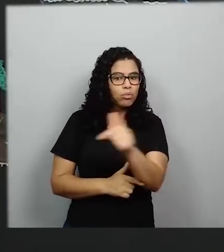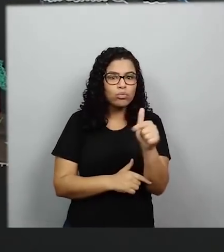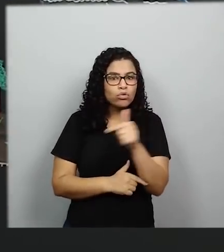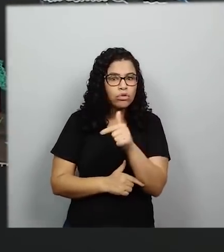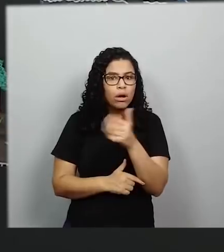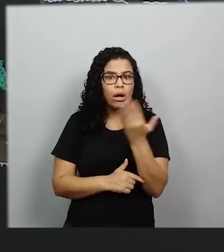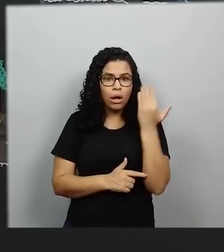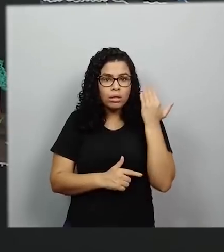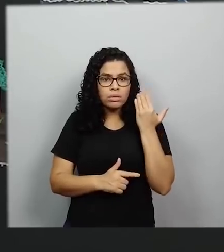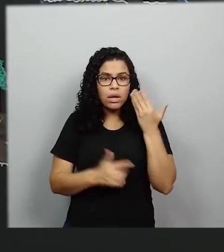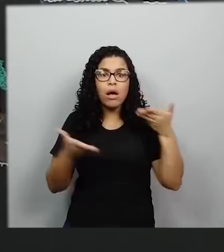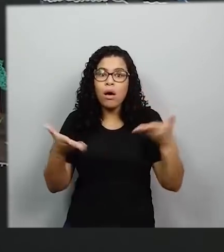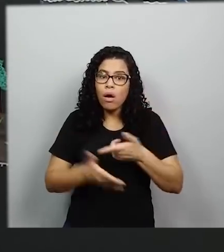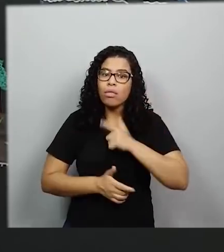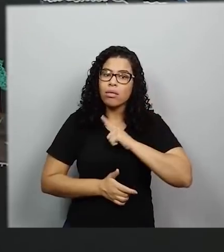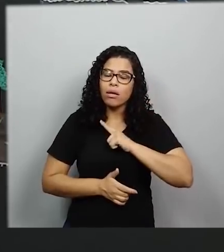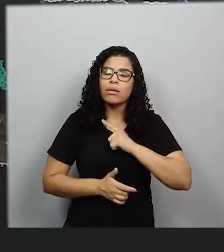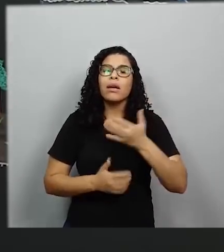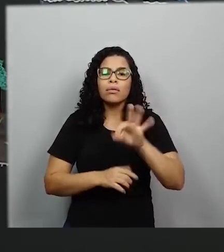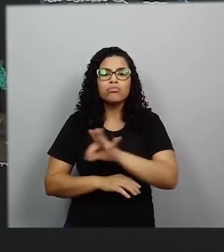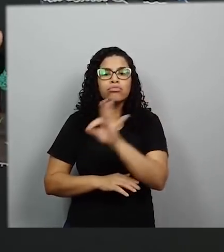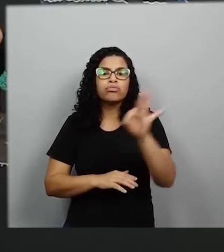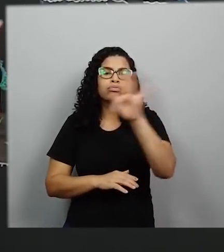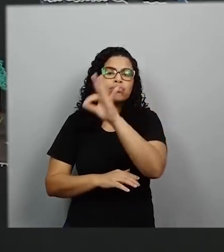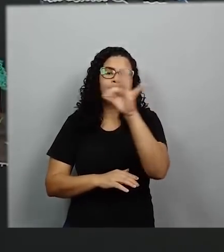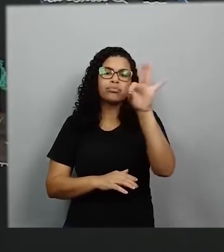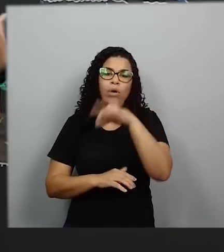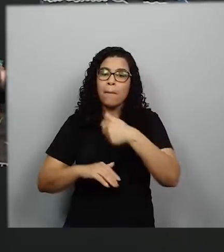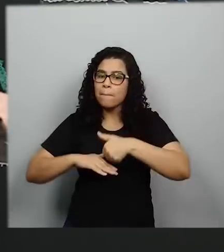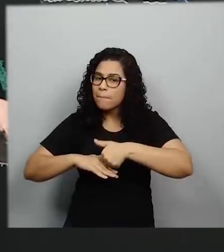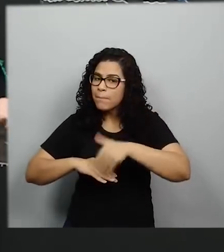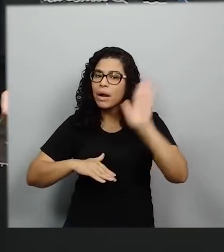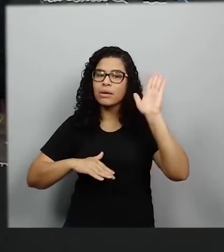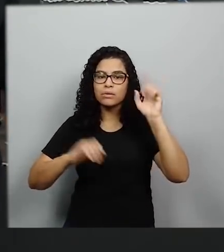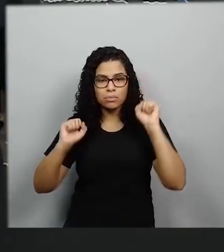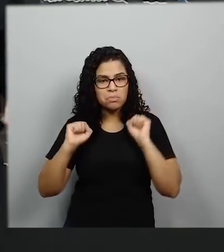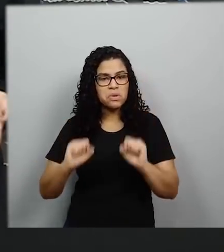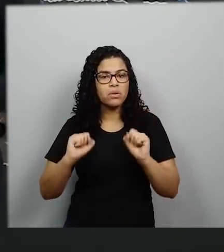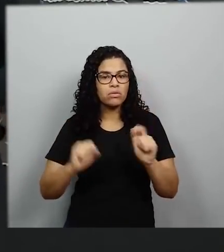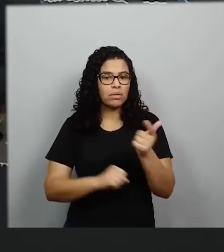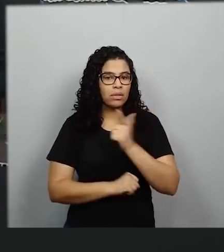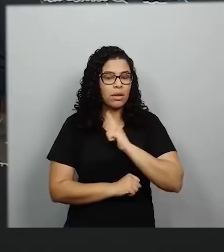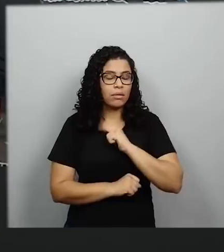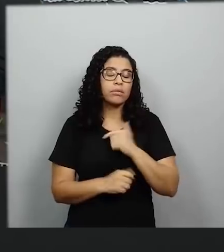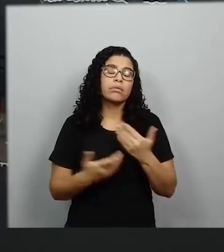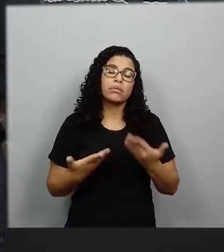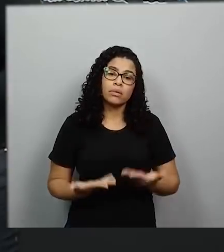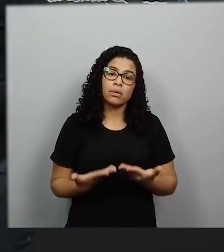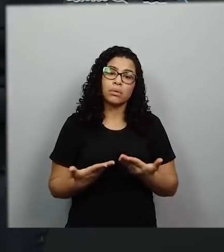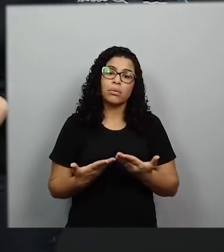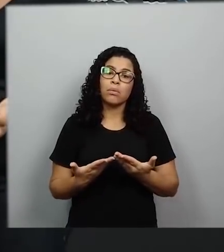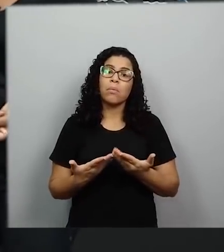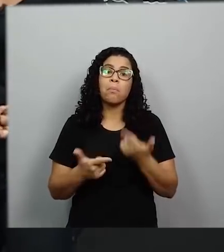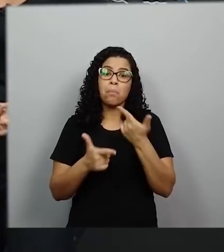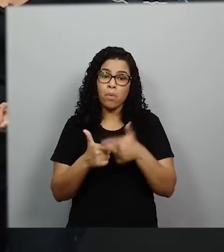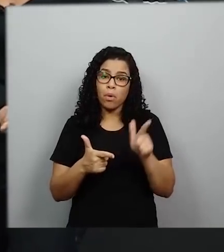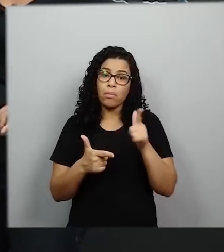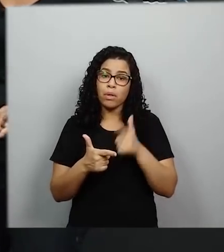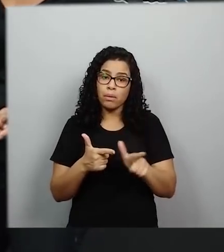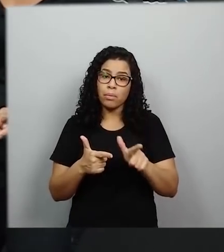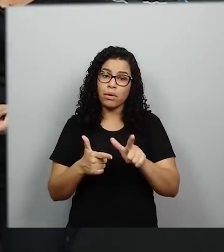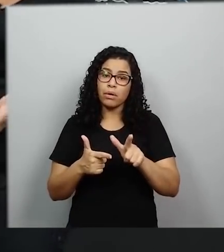tinham, havendo então condições para que esses mosquitos se proliferem e se reproduzam. Logo, vai levar aí um surto